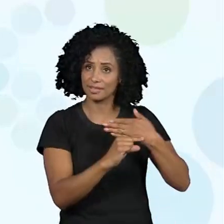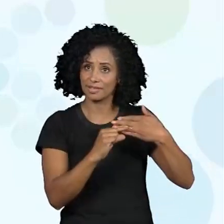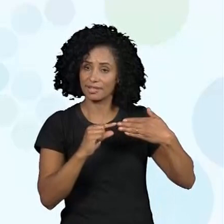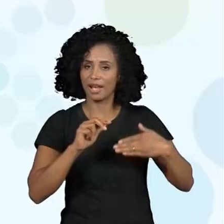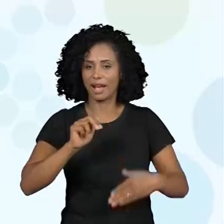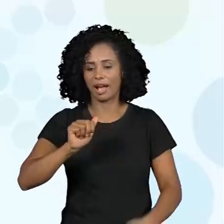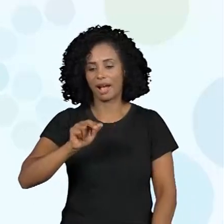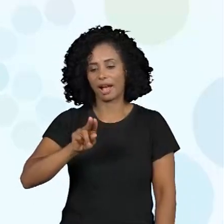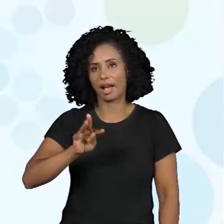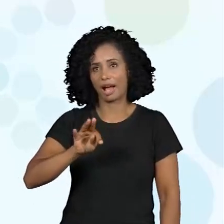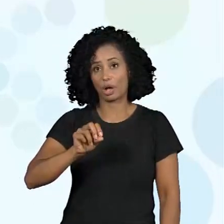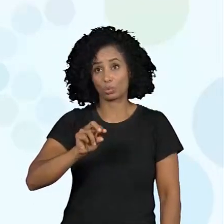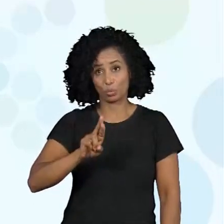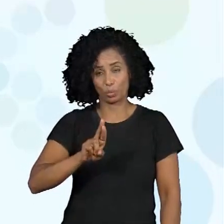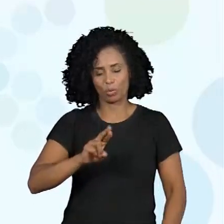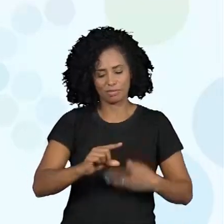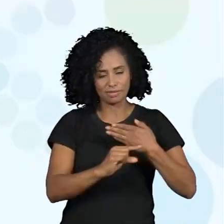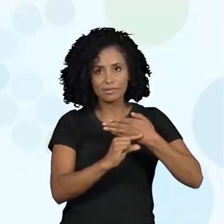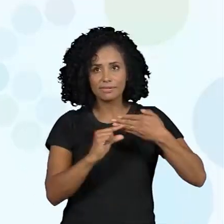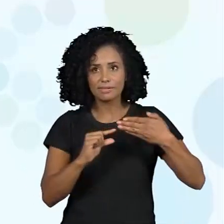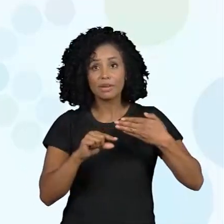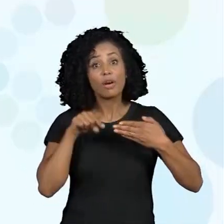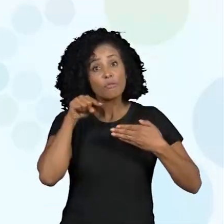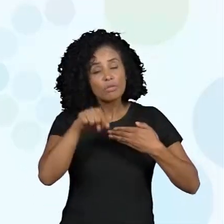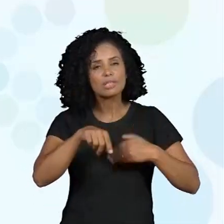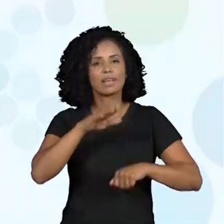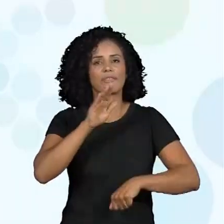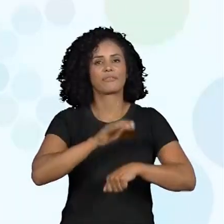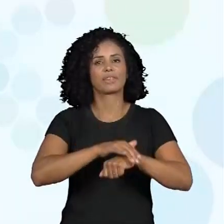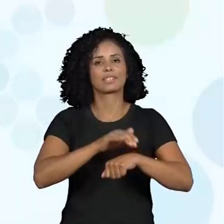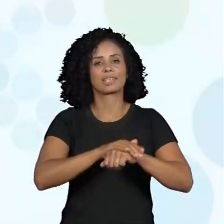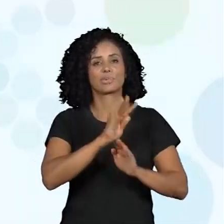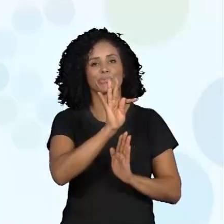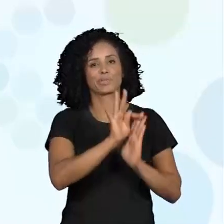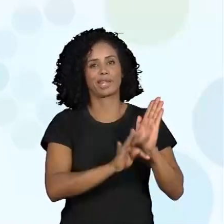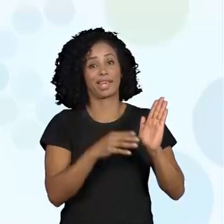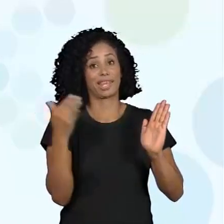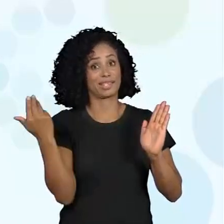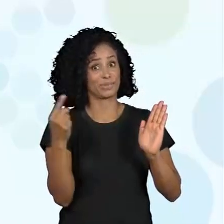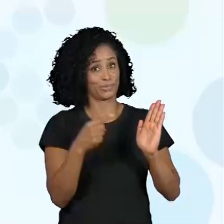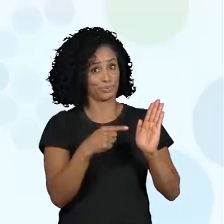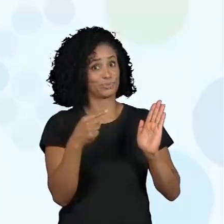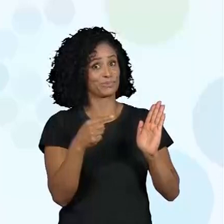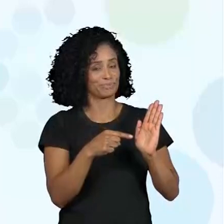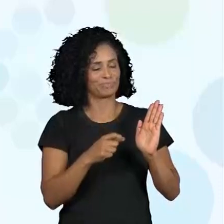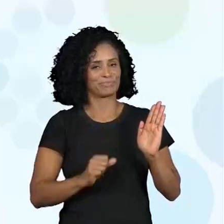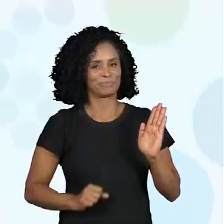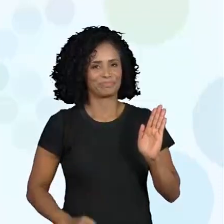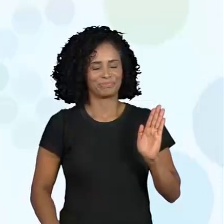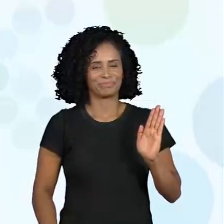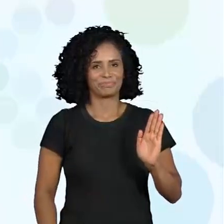é sinal que você irá produzir o texto.